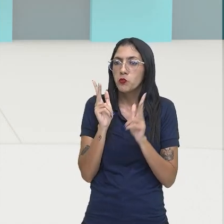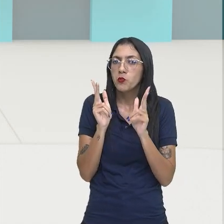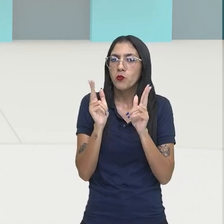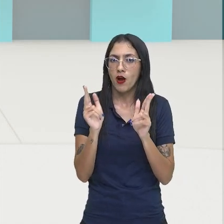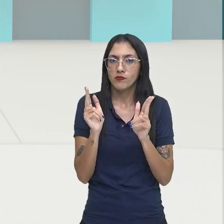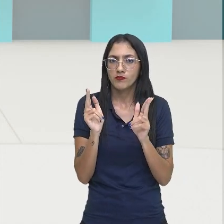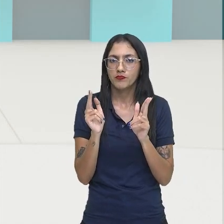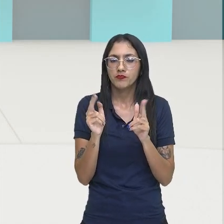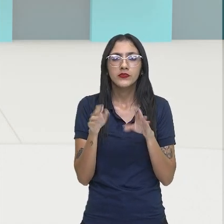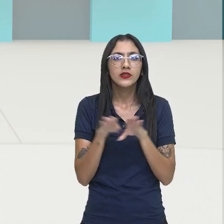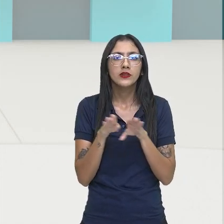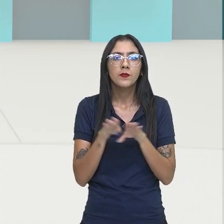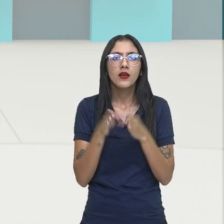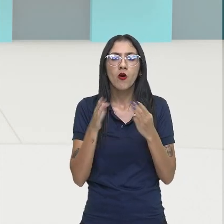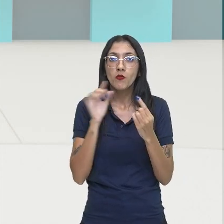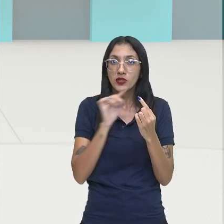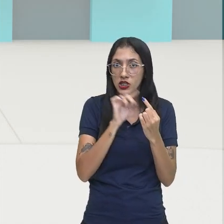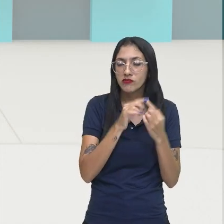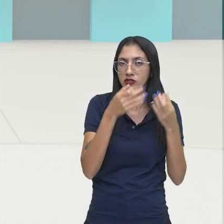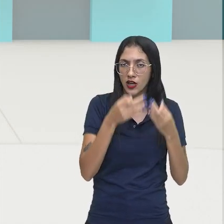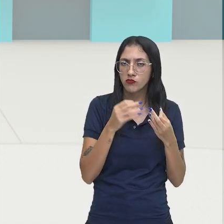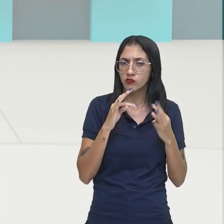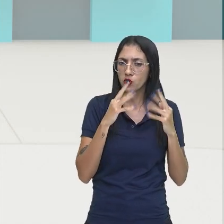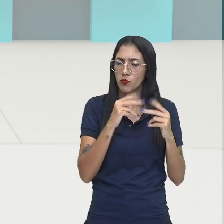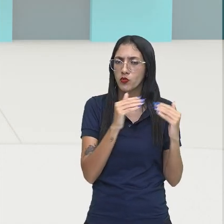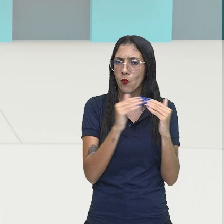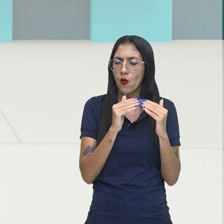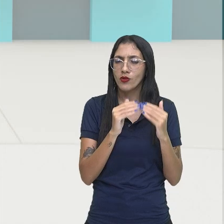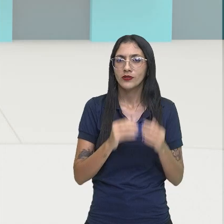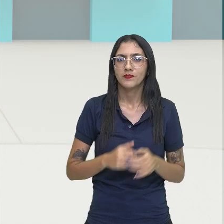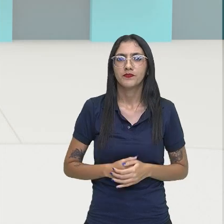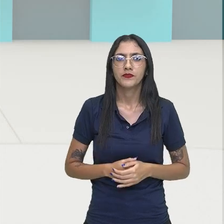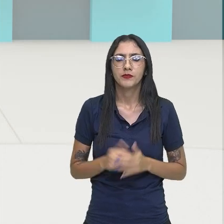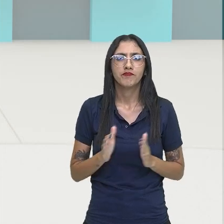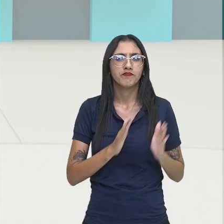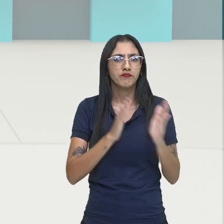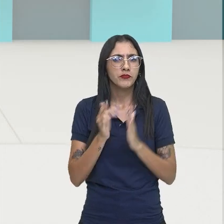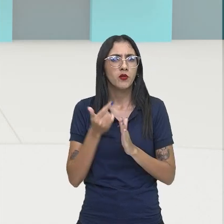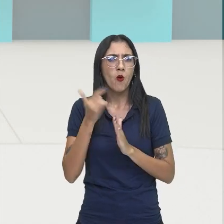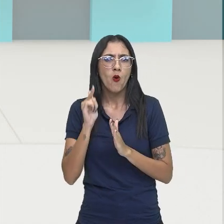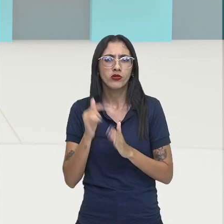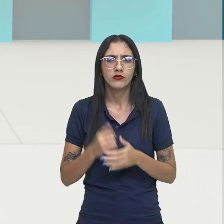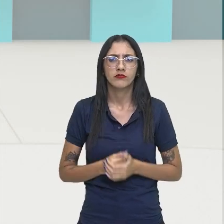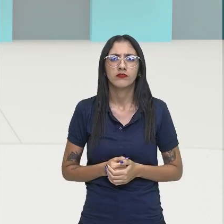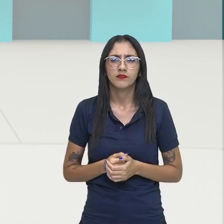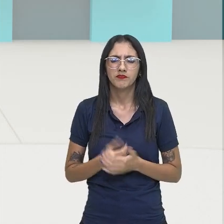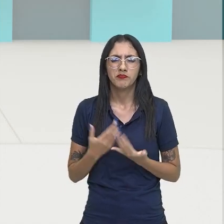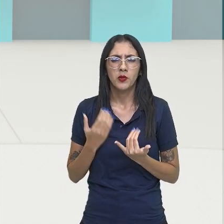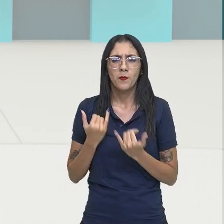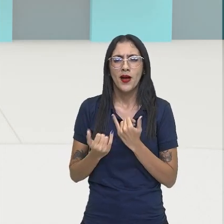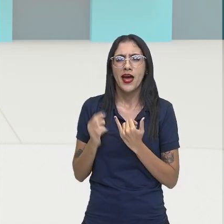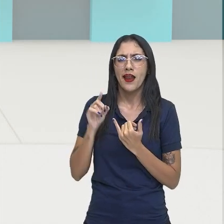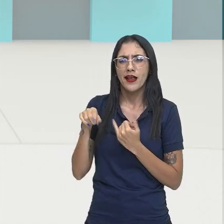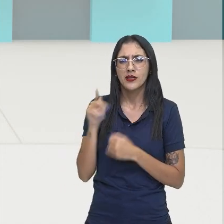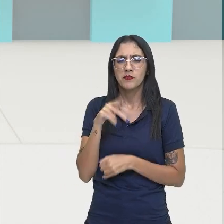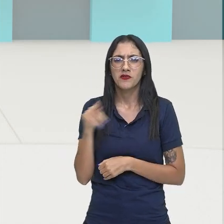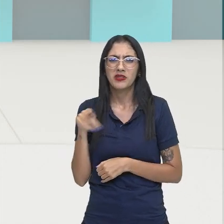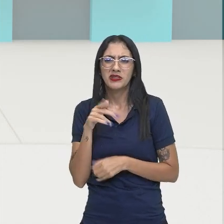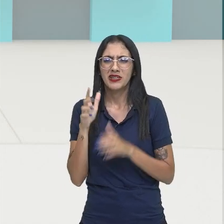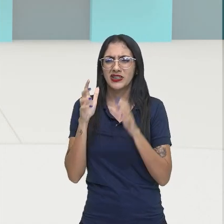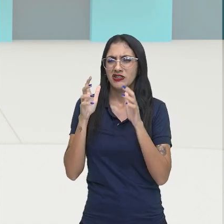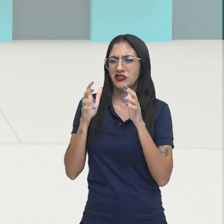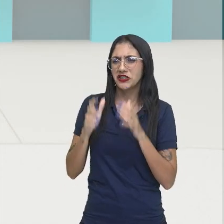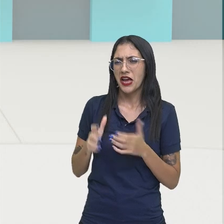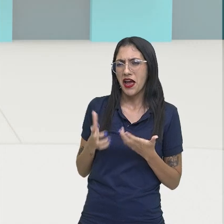temos a descrição objetiva. Agora, se eu falar assim, olha, a Milena parece ser chata, viu? Ela só tem aquela